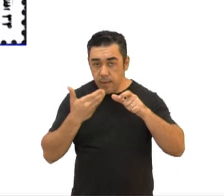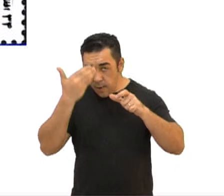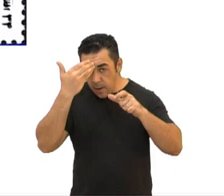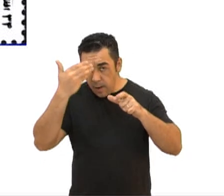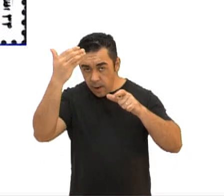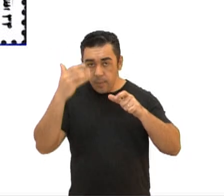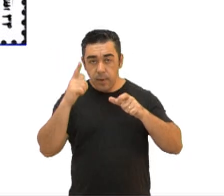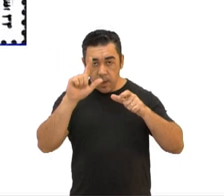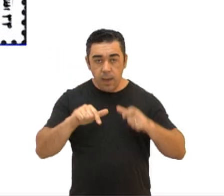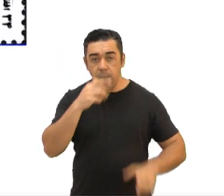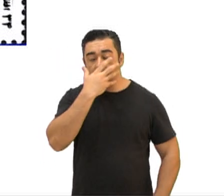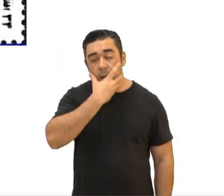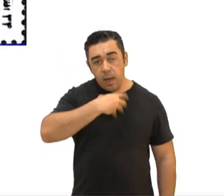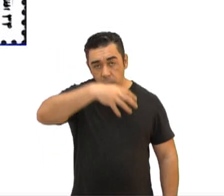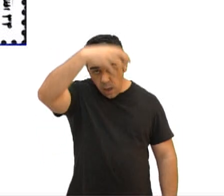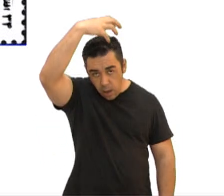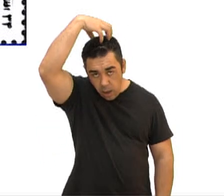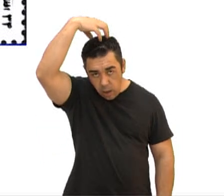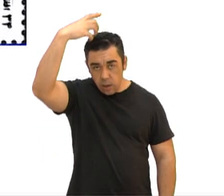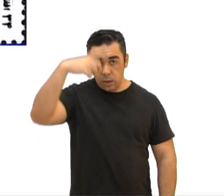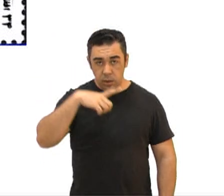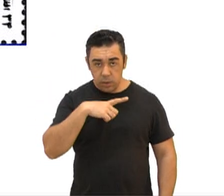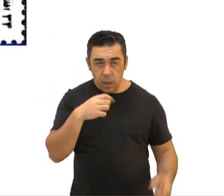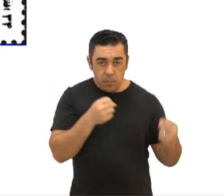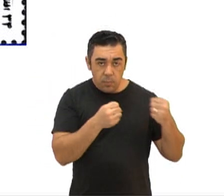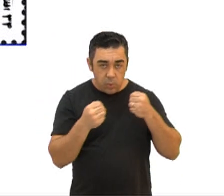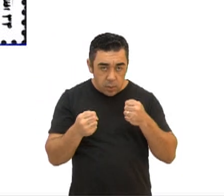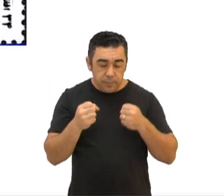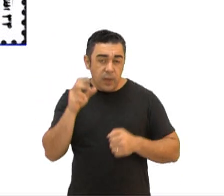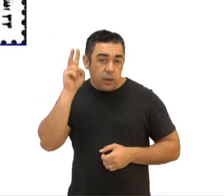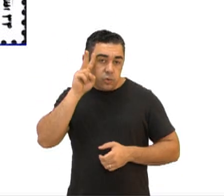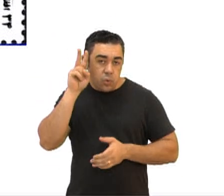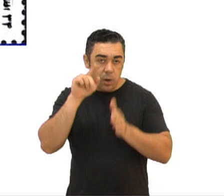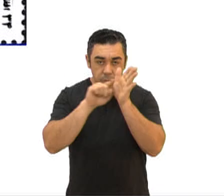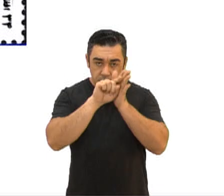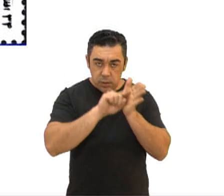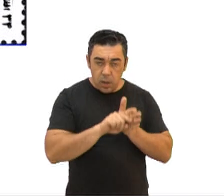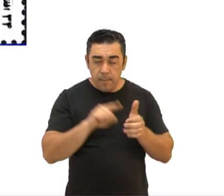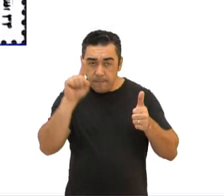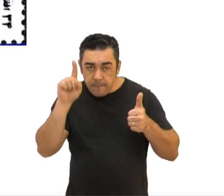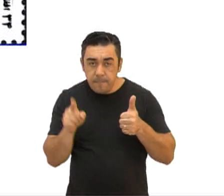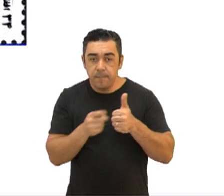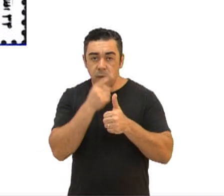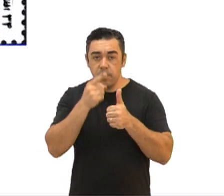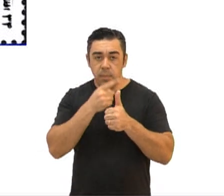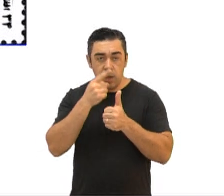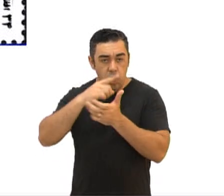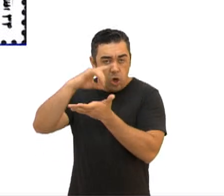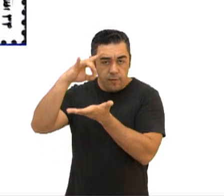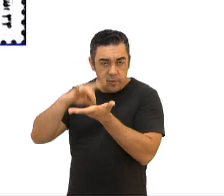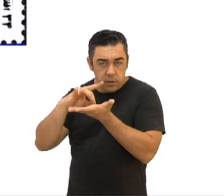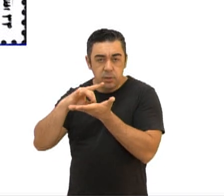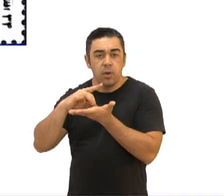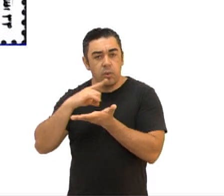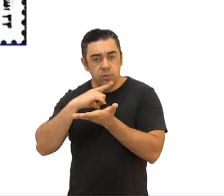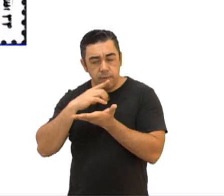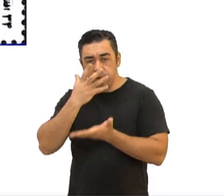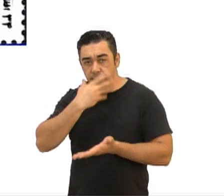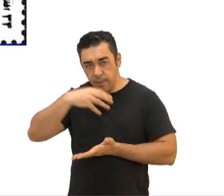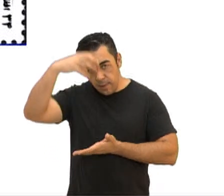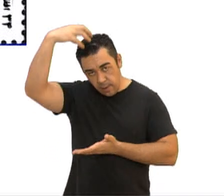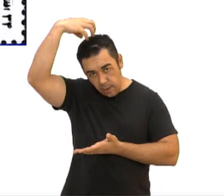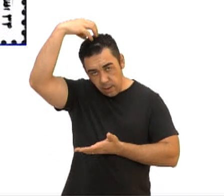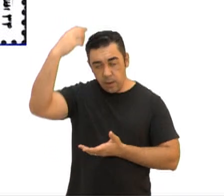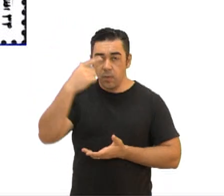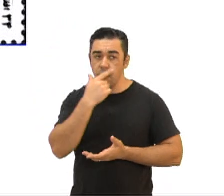ostenta o poder. Os historiadores indicam que a primeira pessoa que recebeu oficialmente a honra de sultão